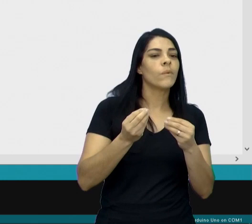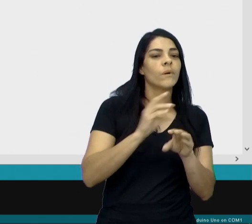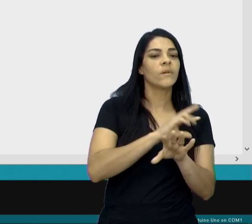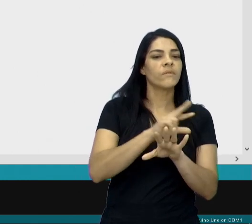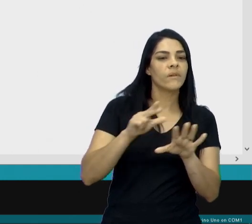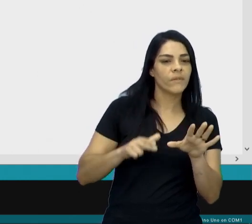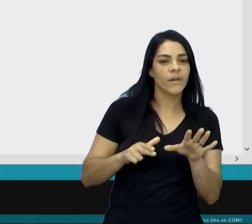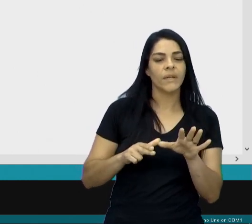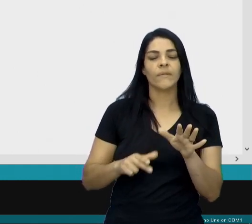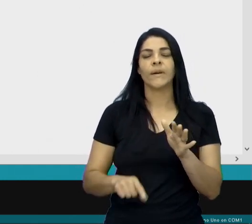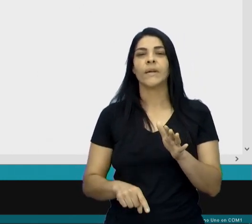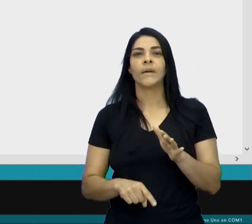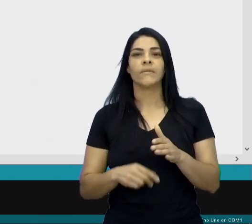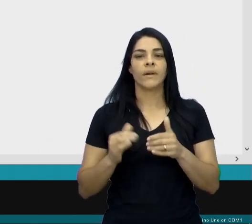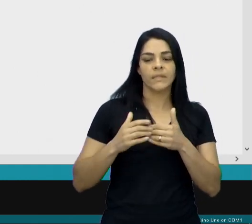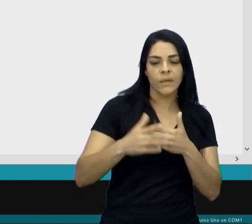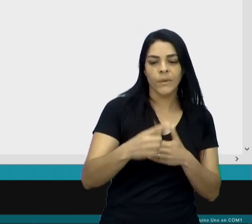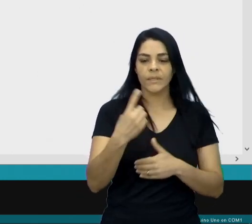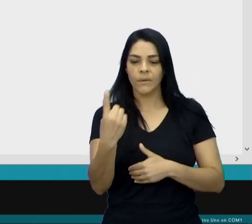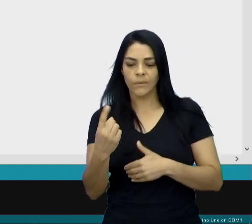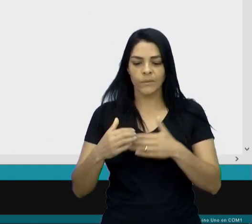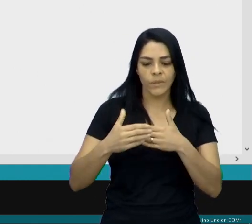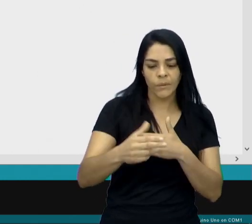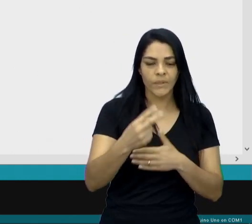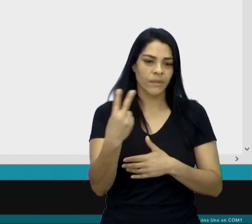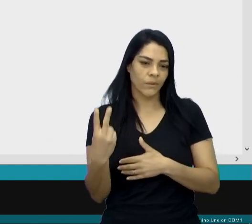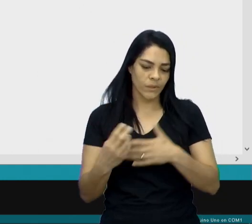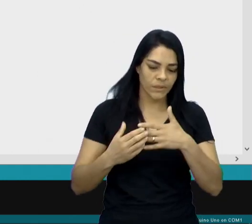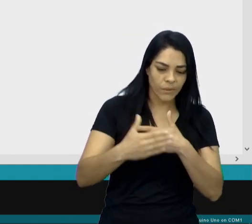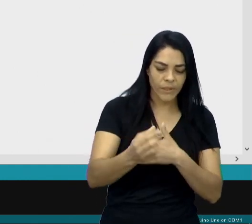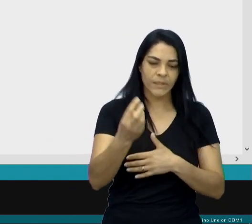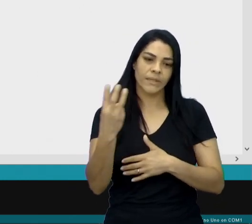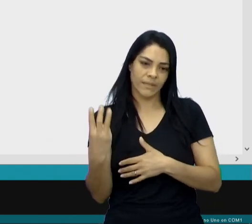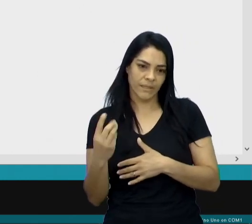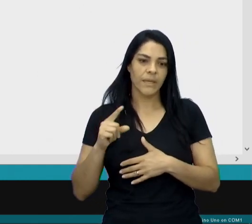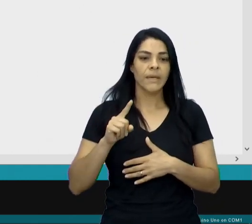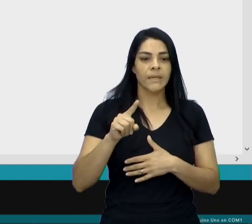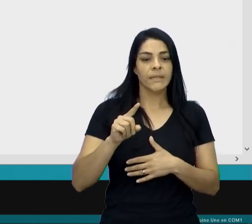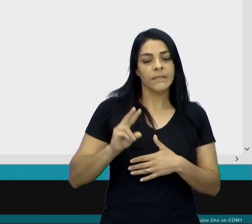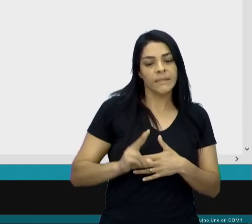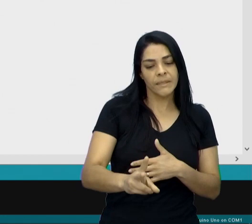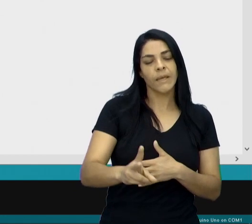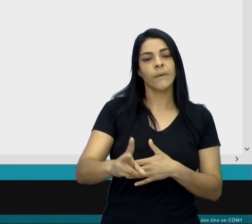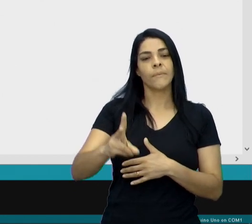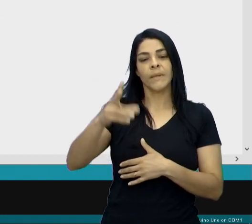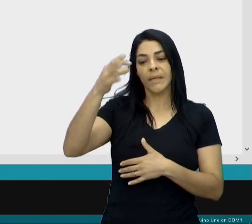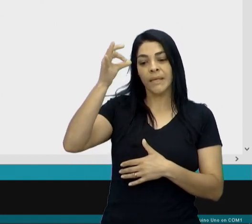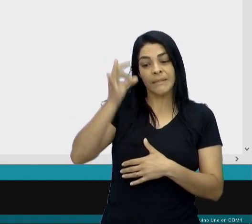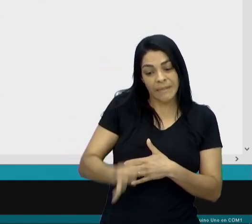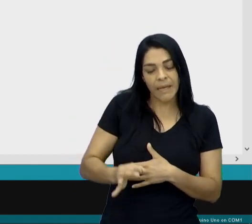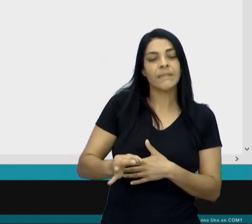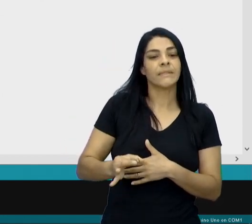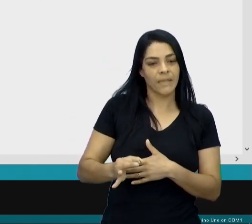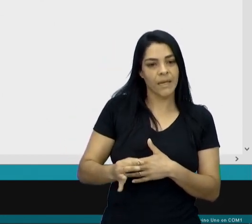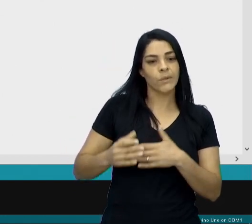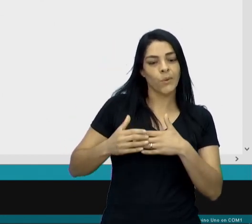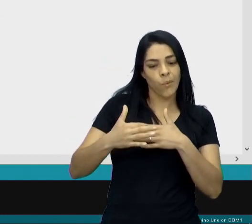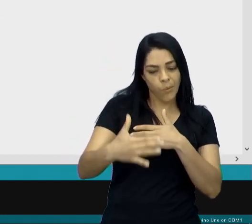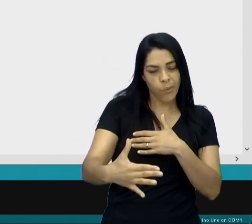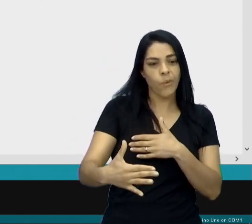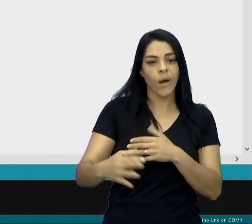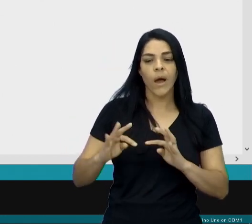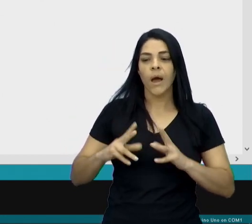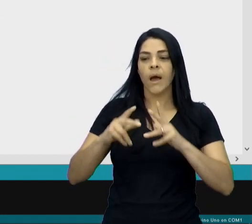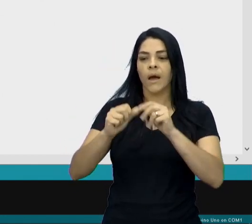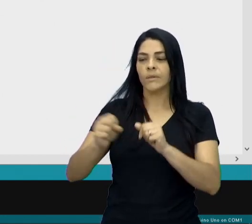na sequência 1, na sequência 2, né? Cada vez que você acerta uma sequência, ela vai ligar de novo outros